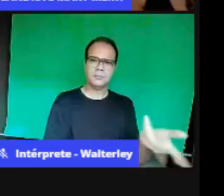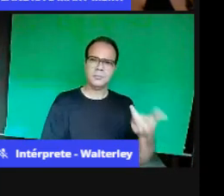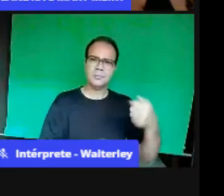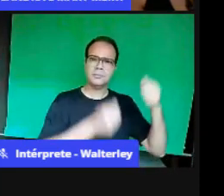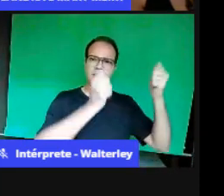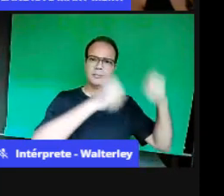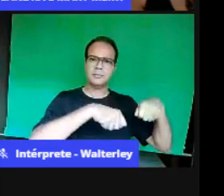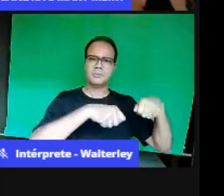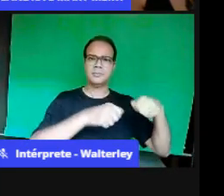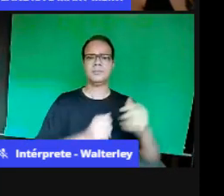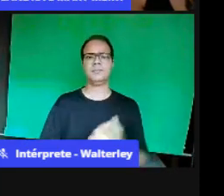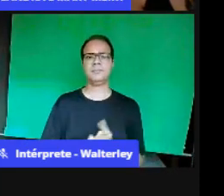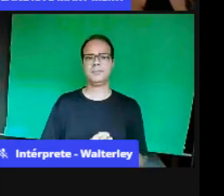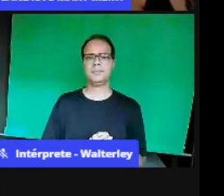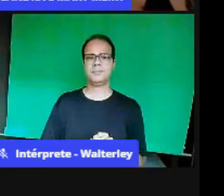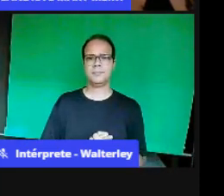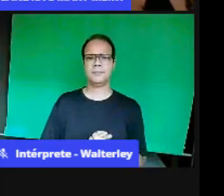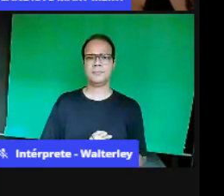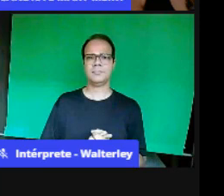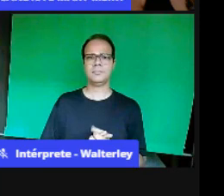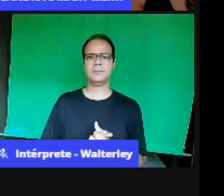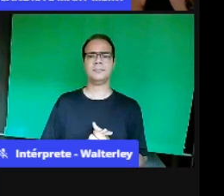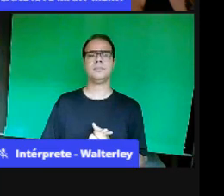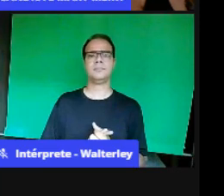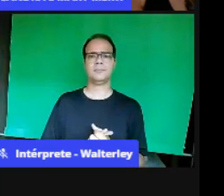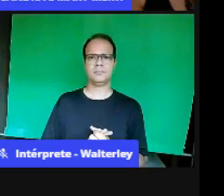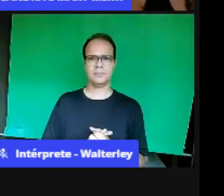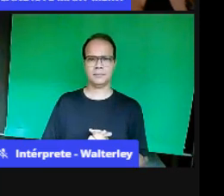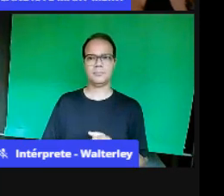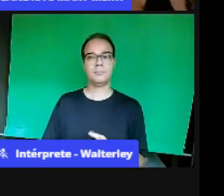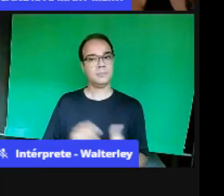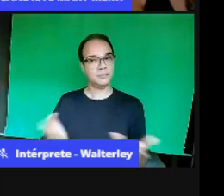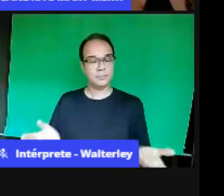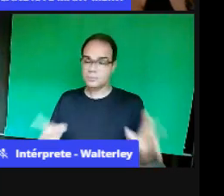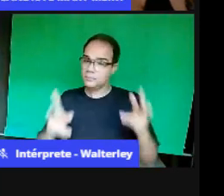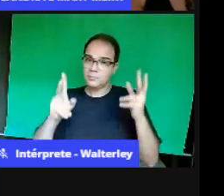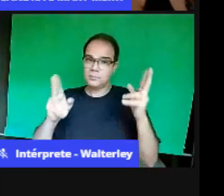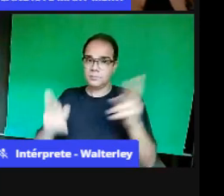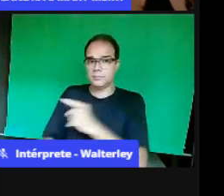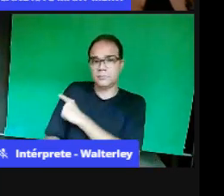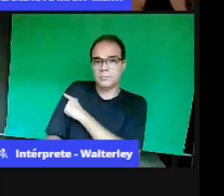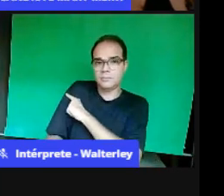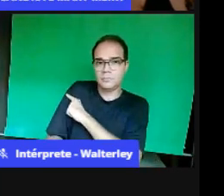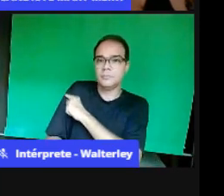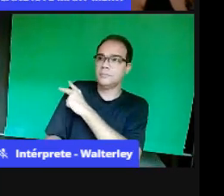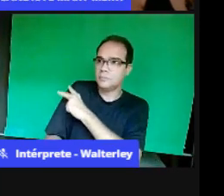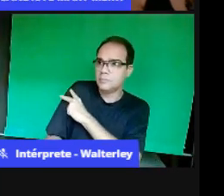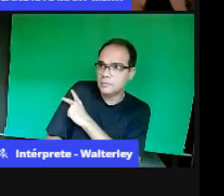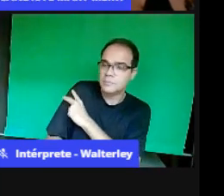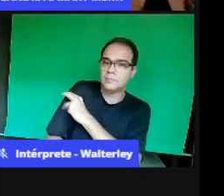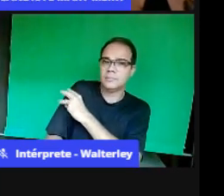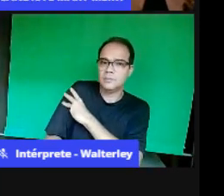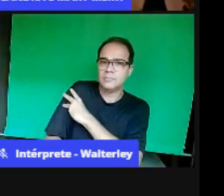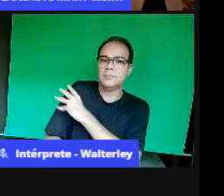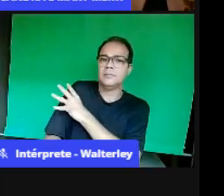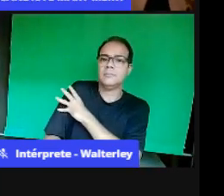questão também da revisão, que é igual para o nível 1 também, que ela deve ser revisada semestralmente